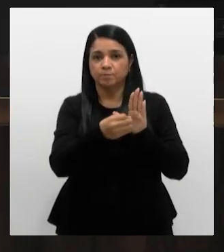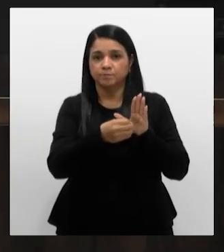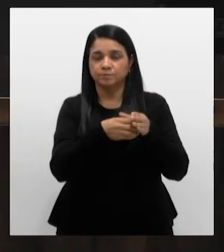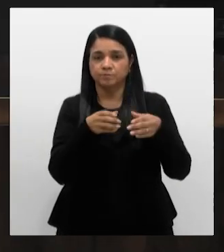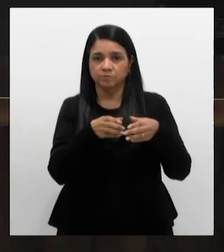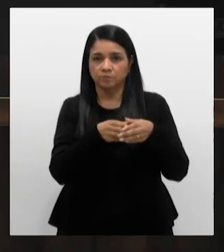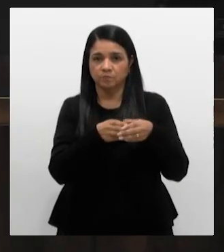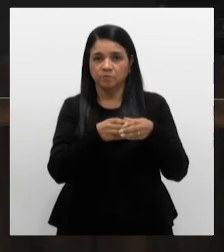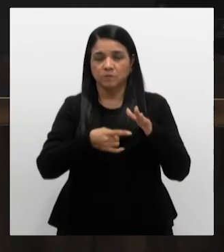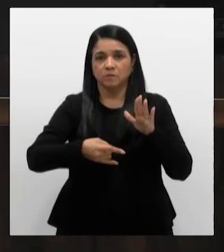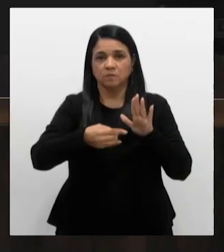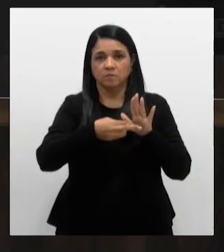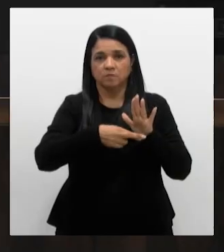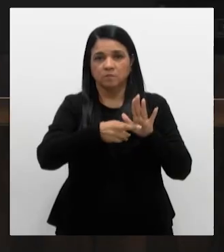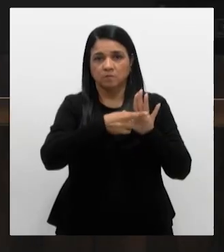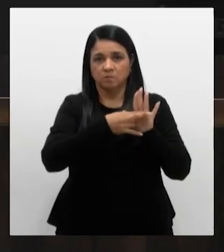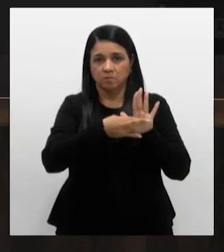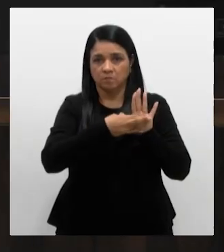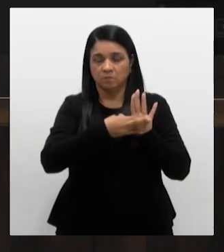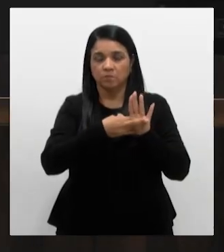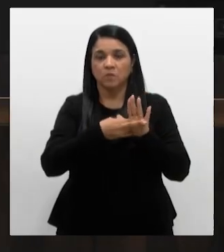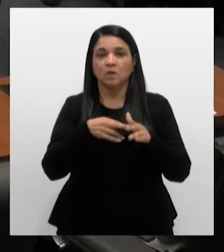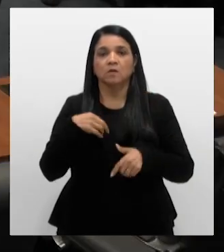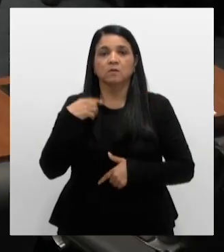Comissão de Normas Internas, deputado Rodrigo Amorim.